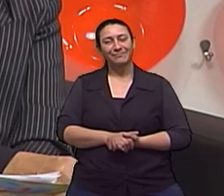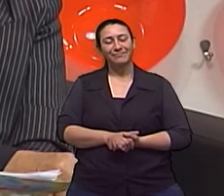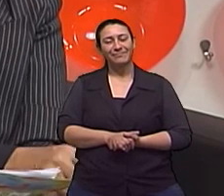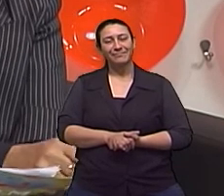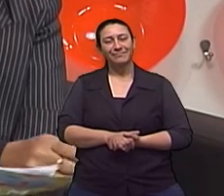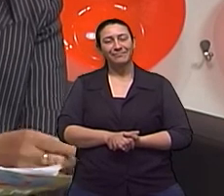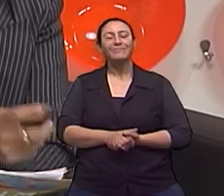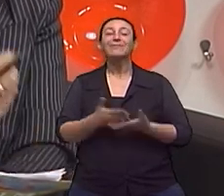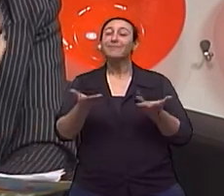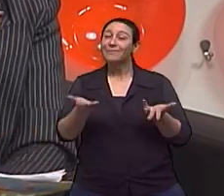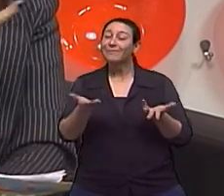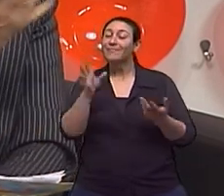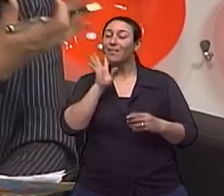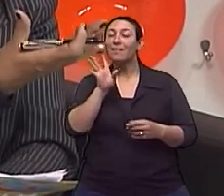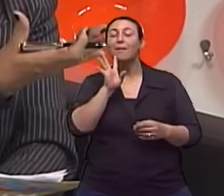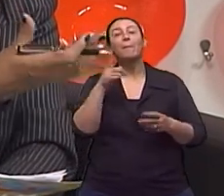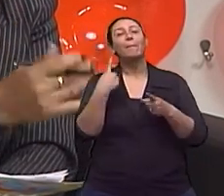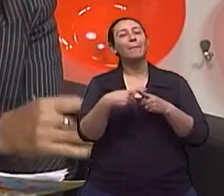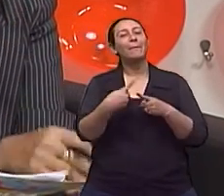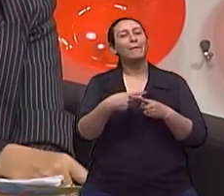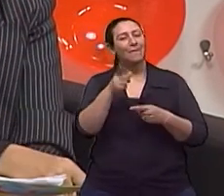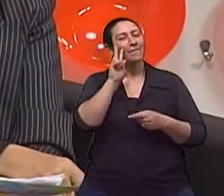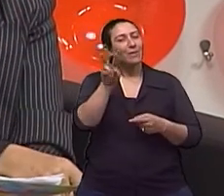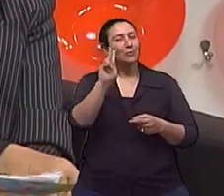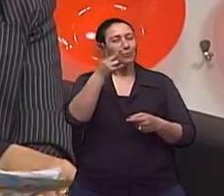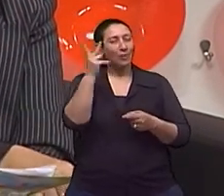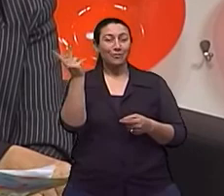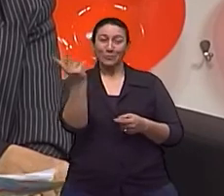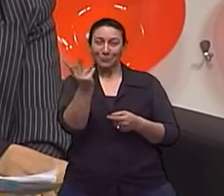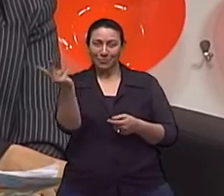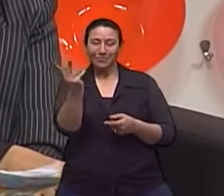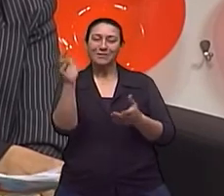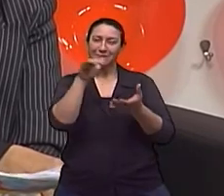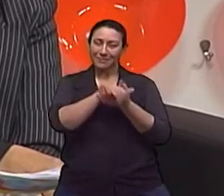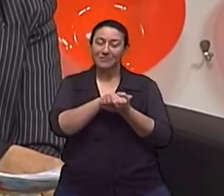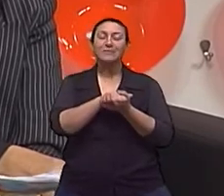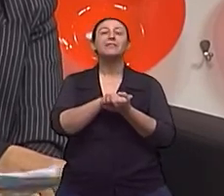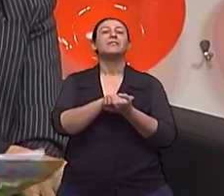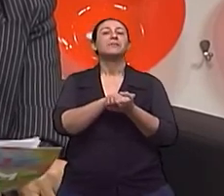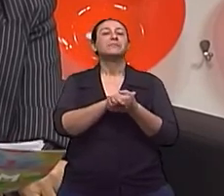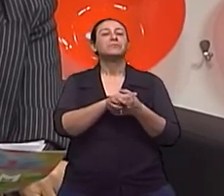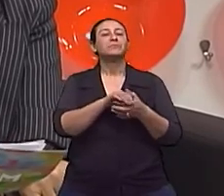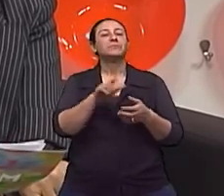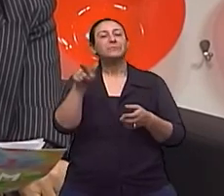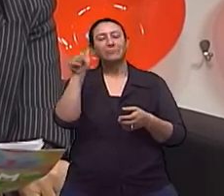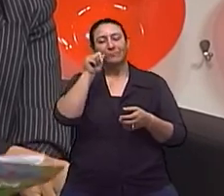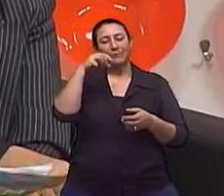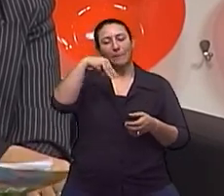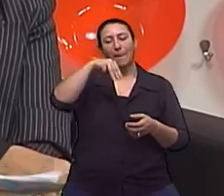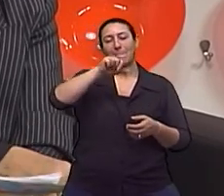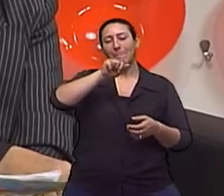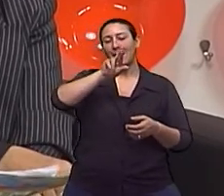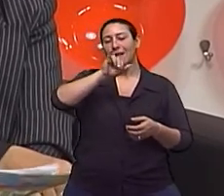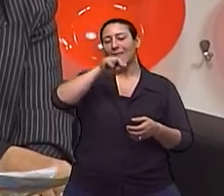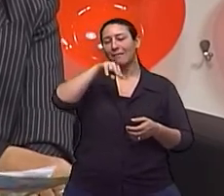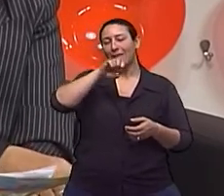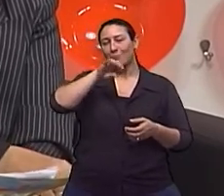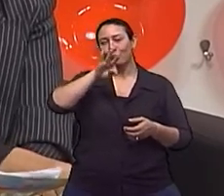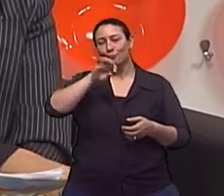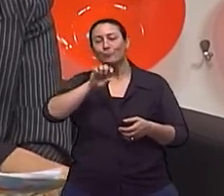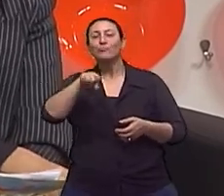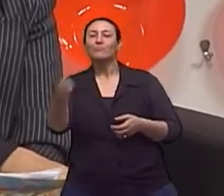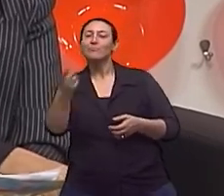Ah pois é a gente ouvindo e vendo essa história bonita desse casal né da marinette e do Marco